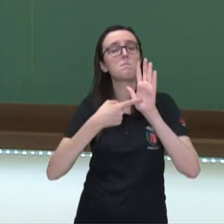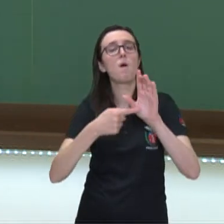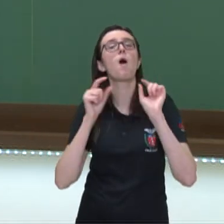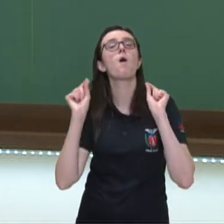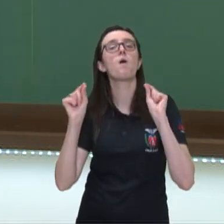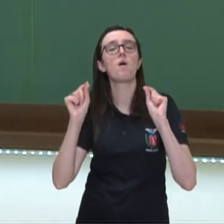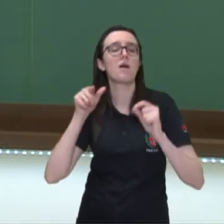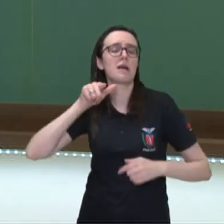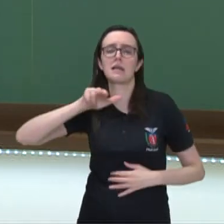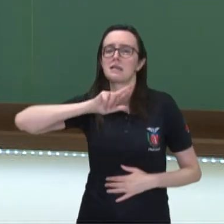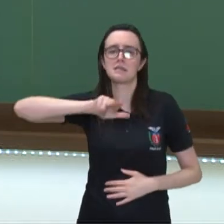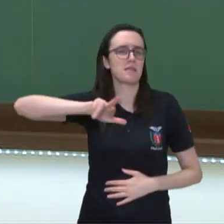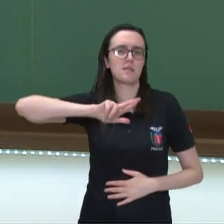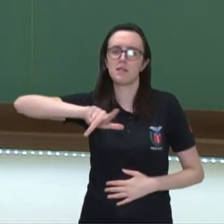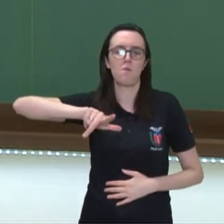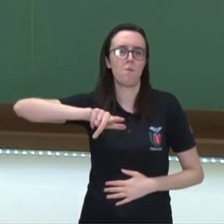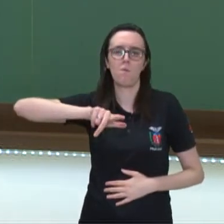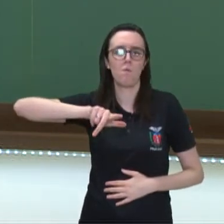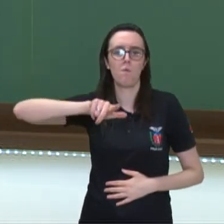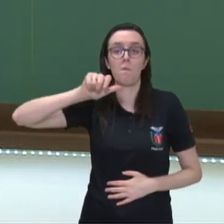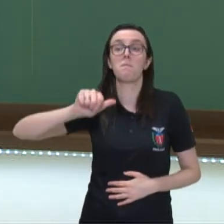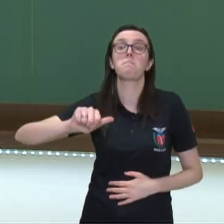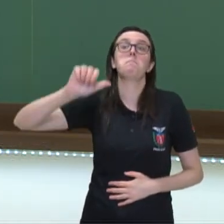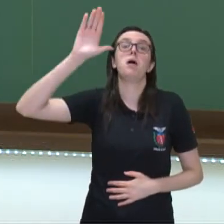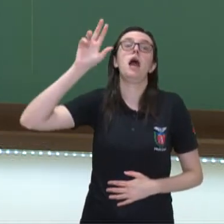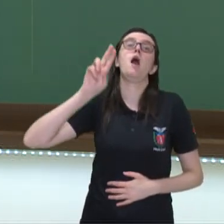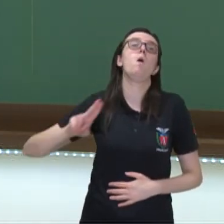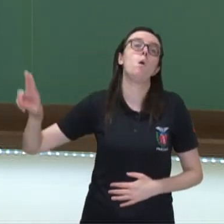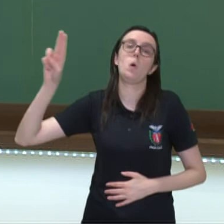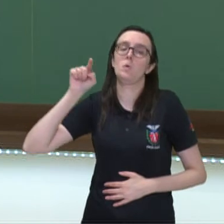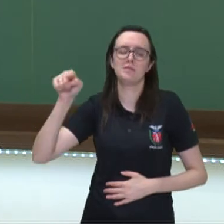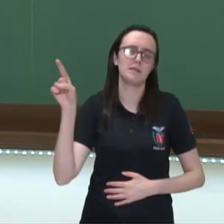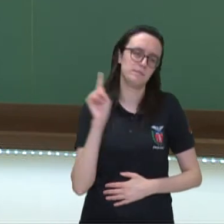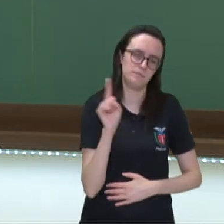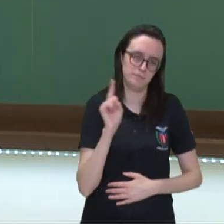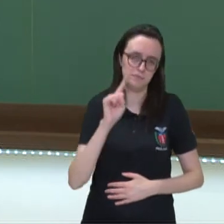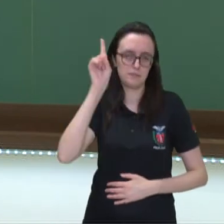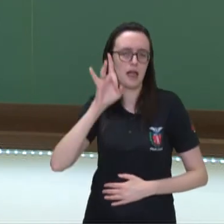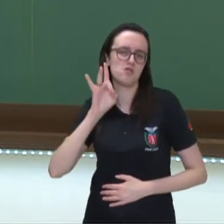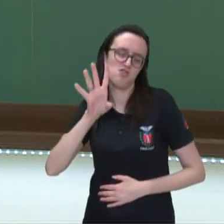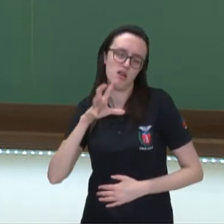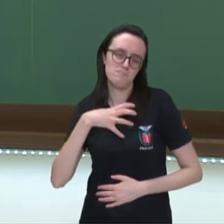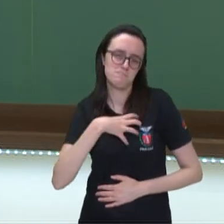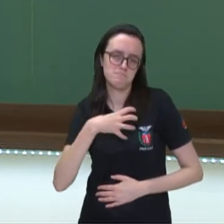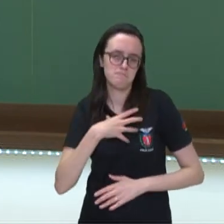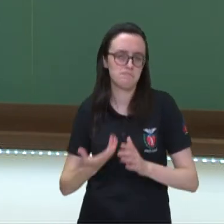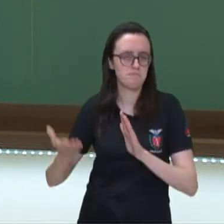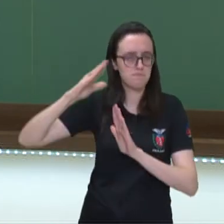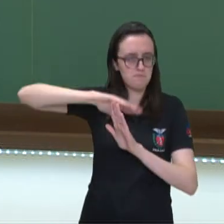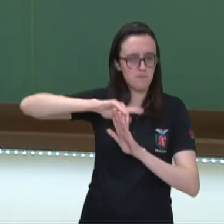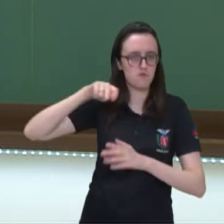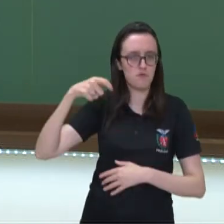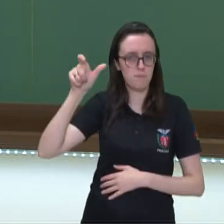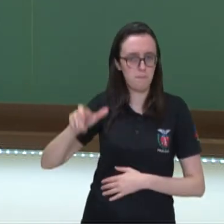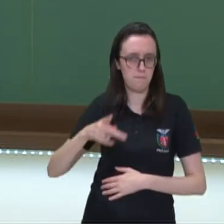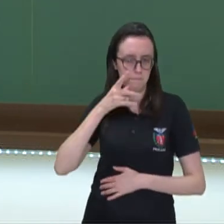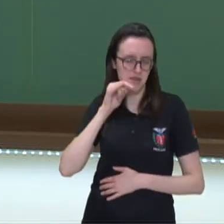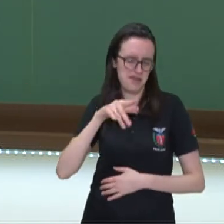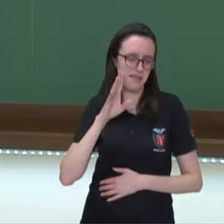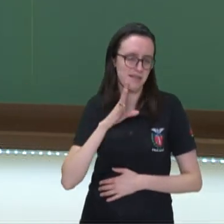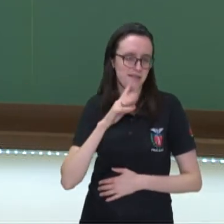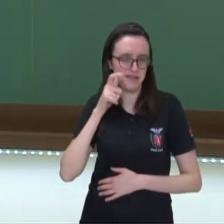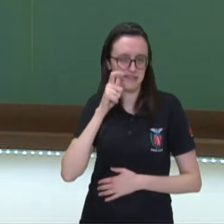sentido não é o sentido mais usual, Então, um sentido figurado para se referir a pai. Então, bem legal,